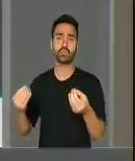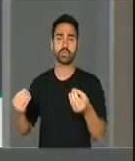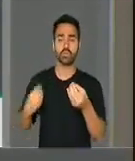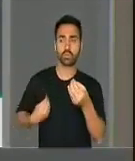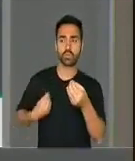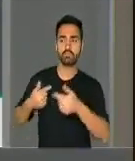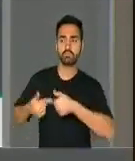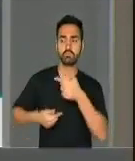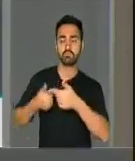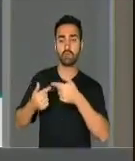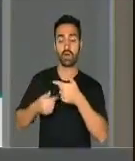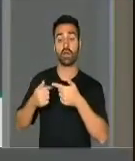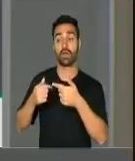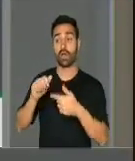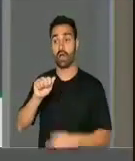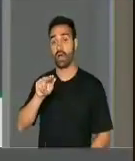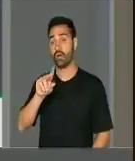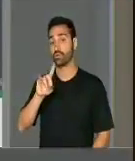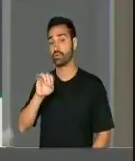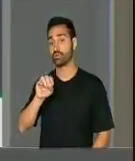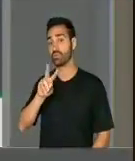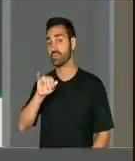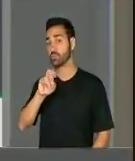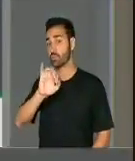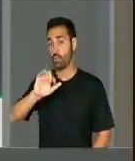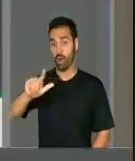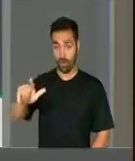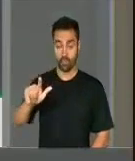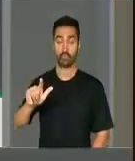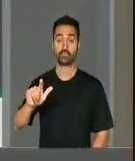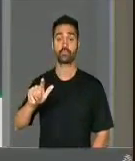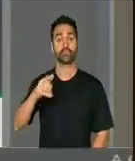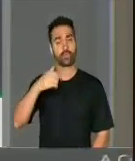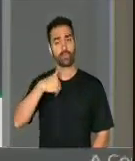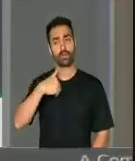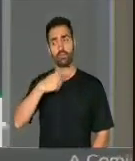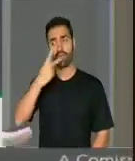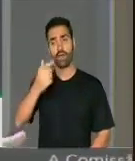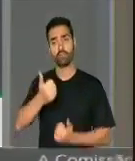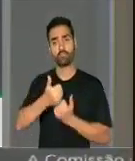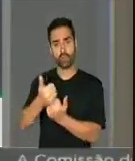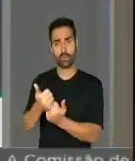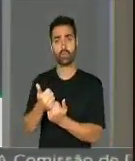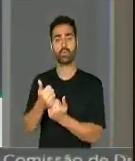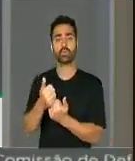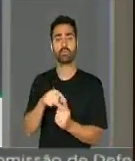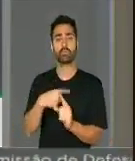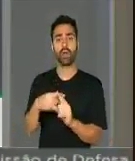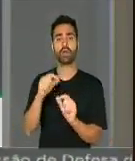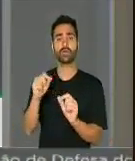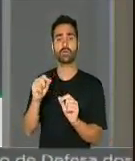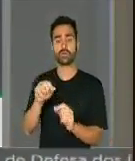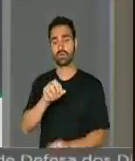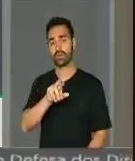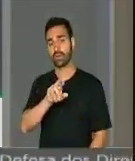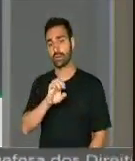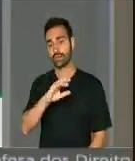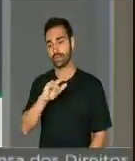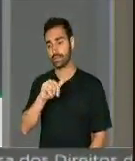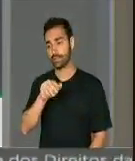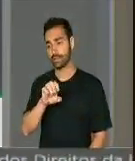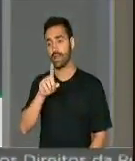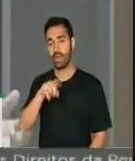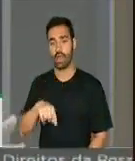audiovisual. Almoço em que firmei meu total apoio à aprovação do programa e prorrogação do RECINE, a Lei do